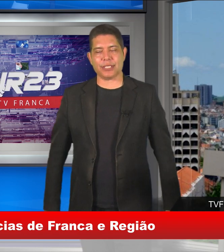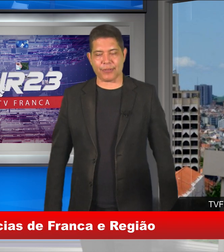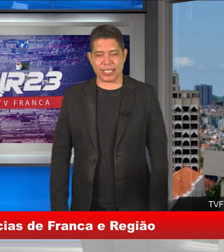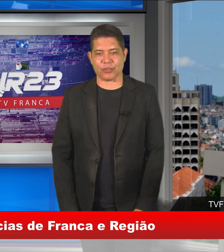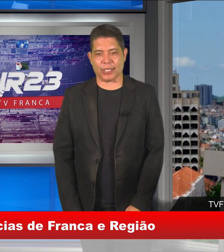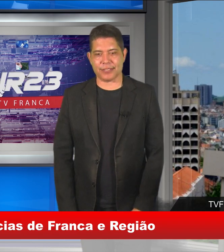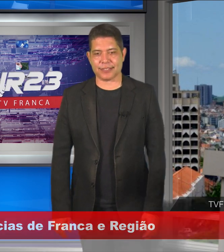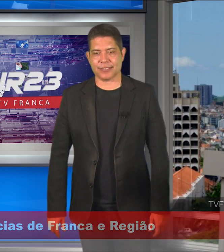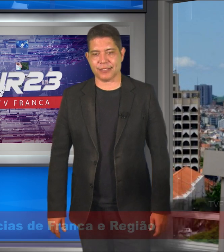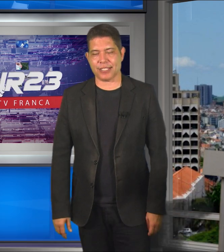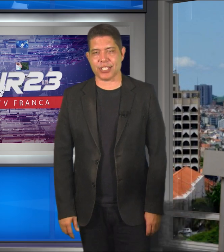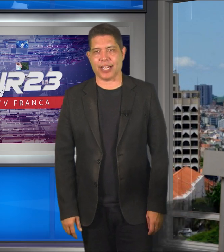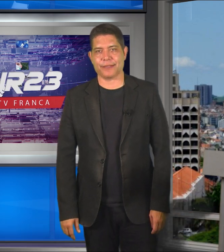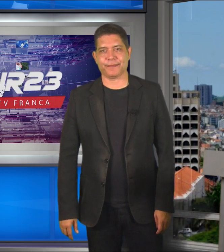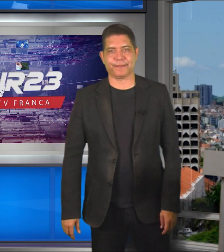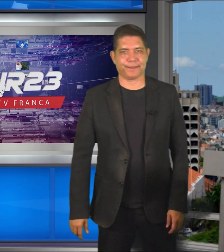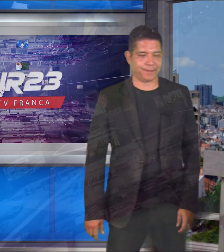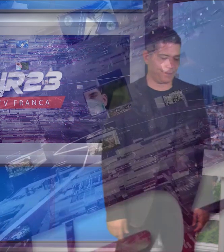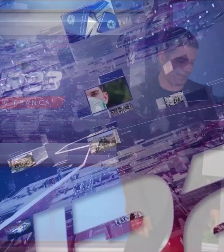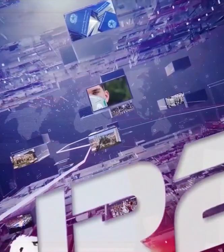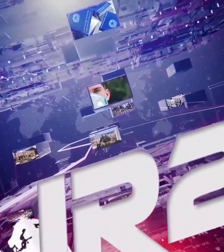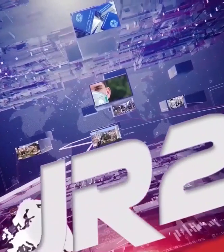vice-prefeitos e vereadores. Até já.